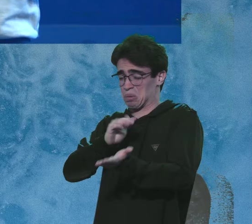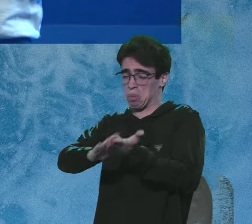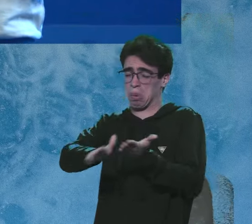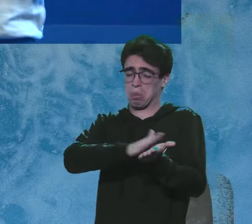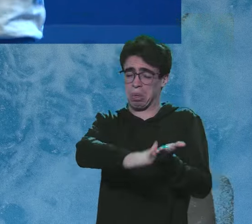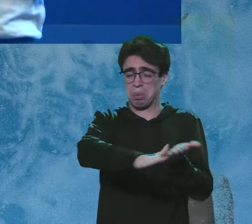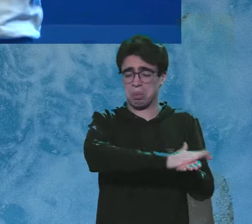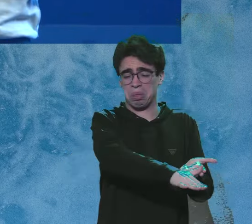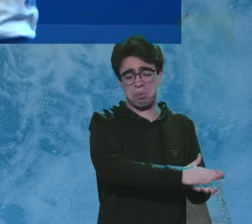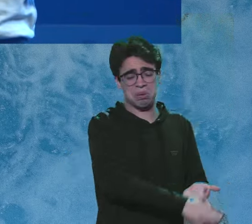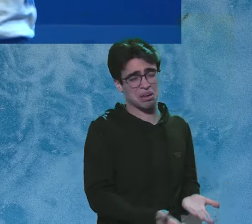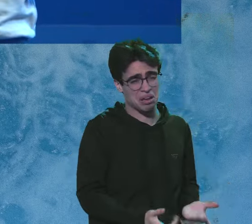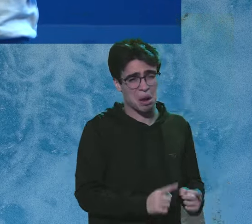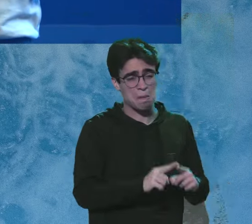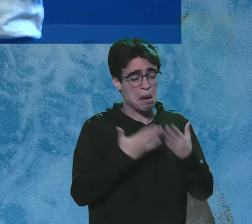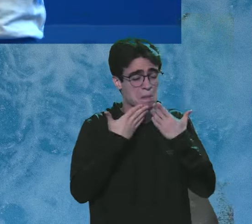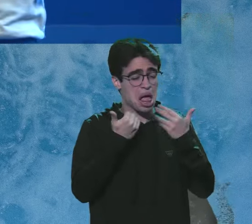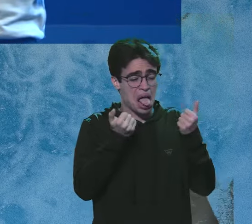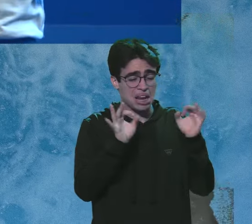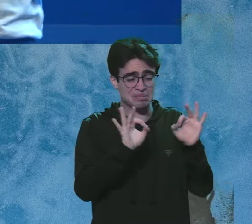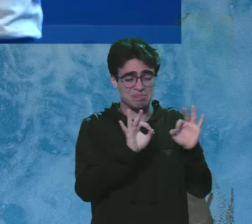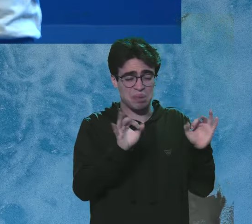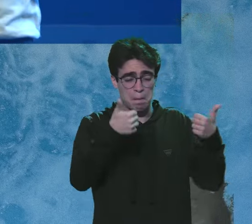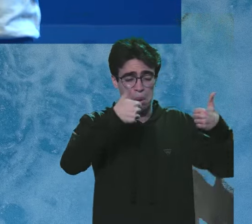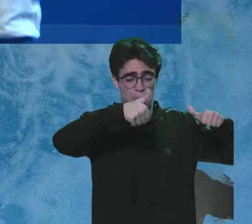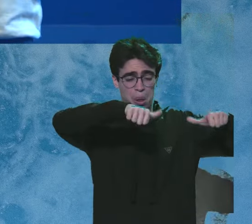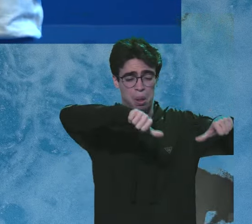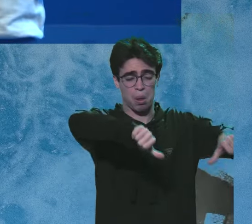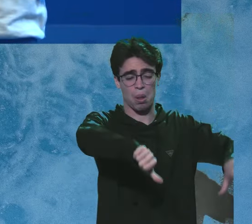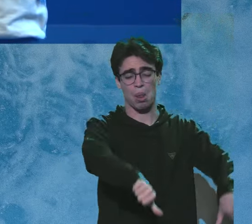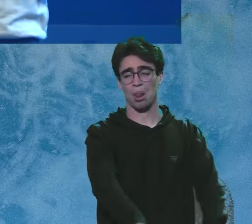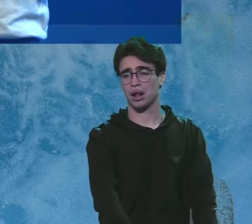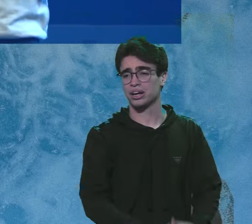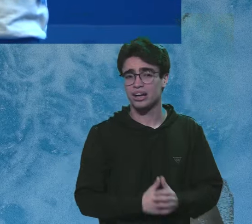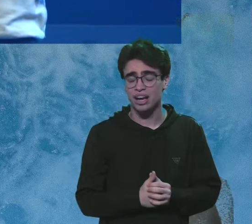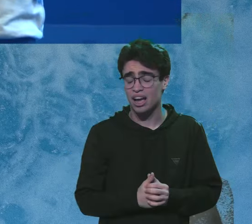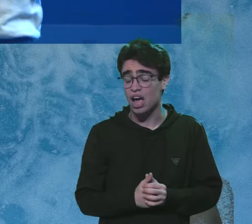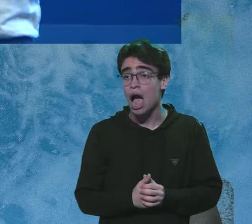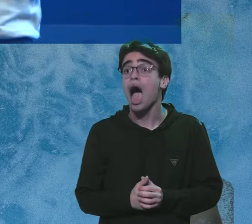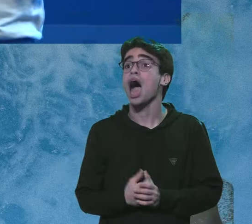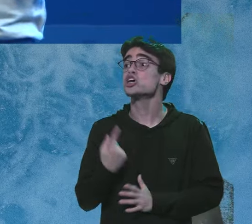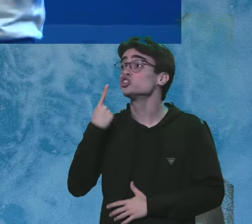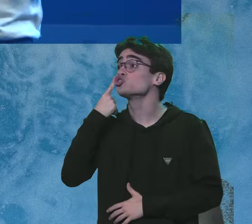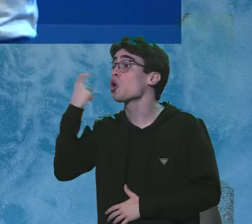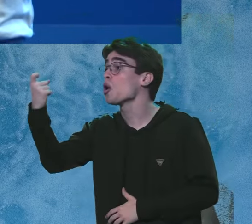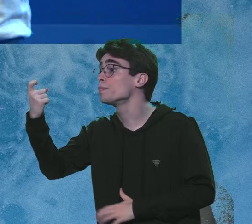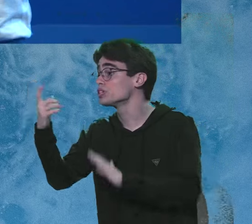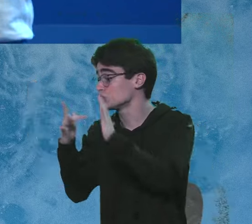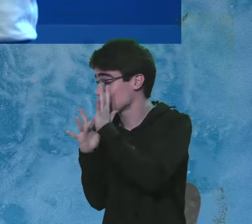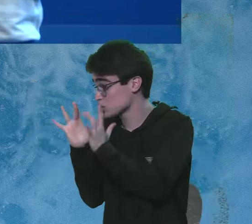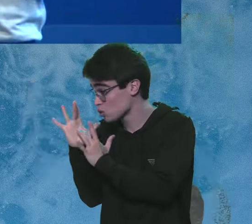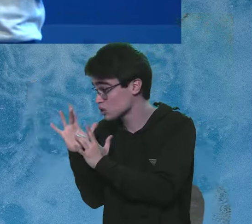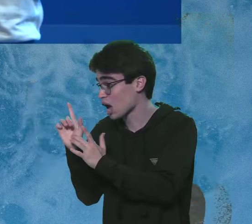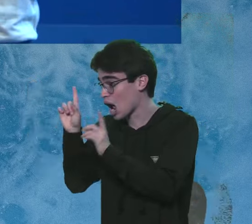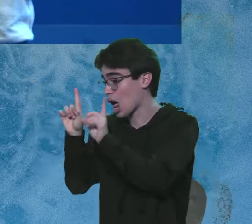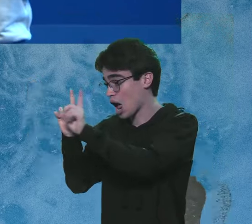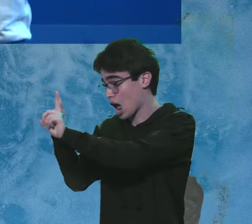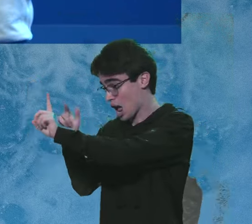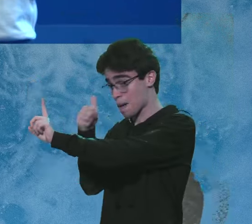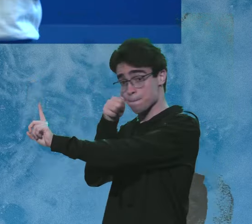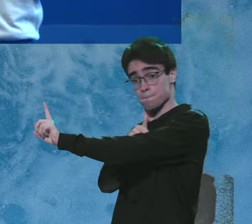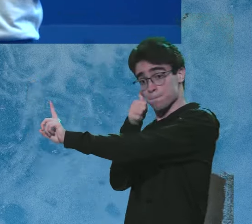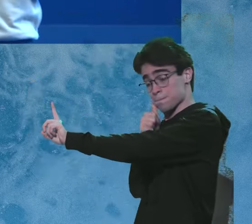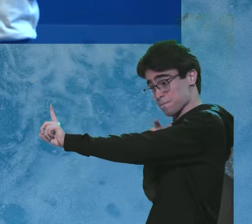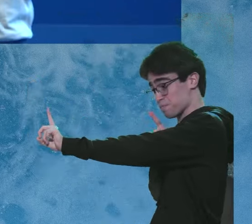possuía, mas em vez de melhorar, piorava. Quando ouviu falar de Jesus, chegou por trás dele, no meio da